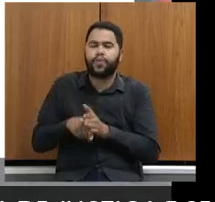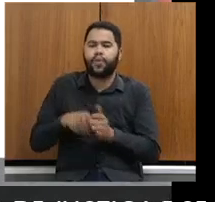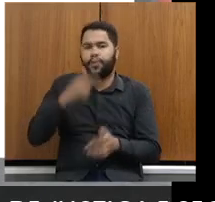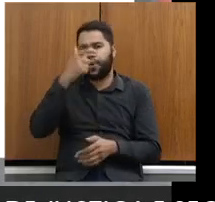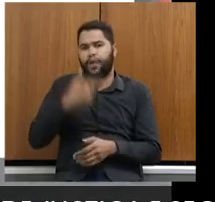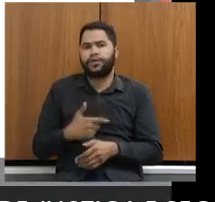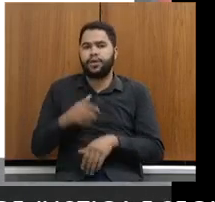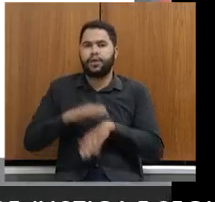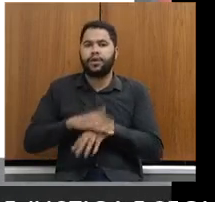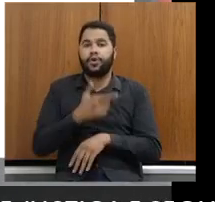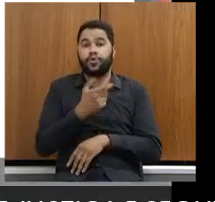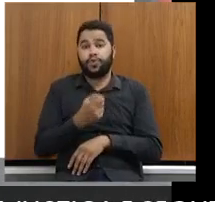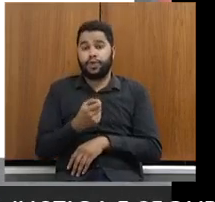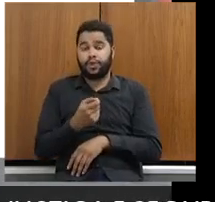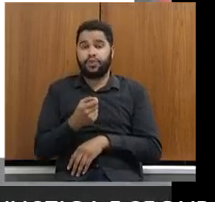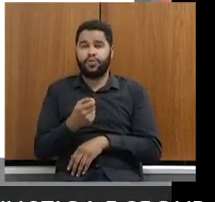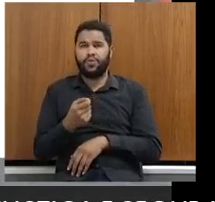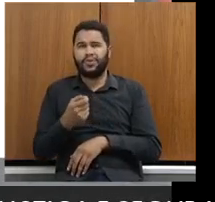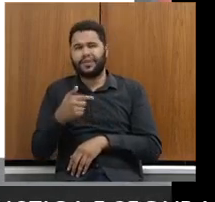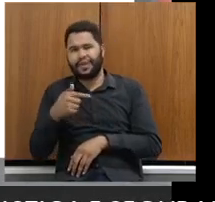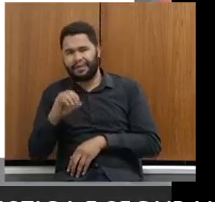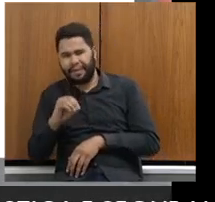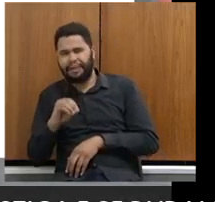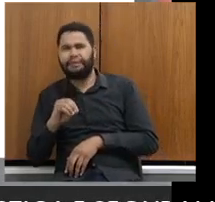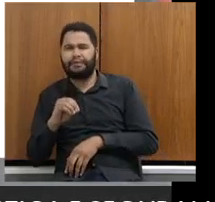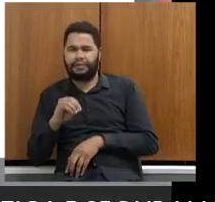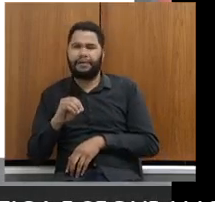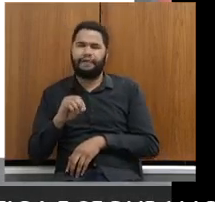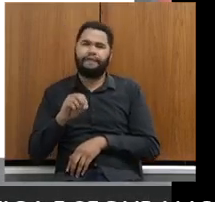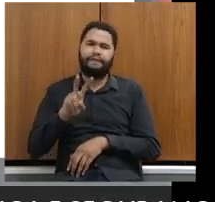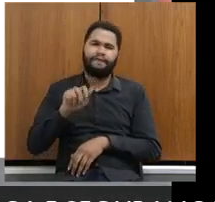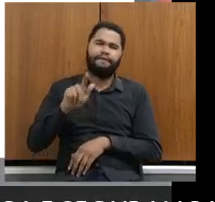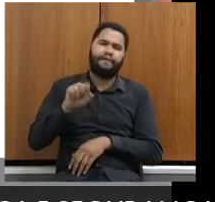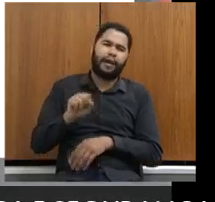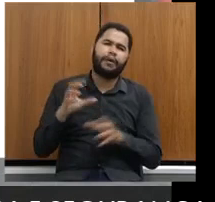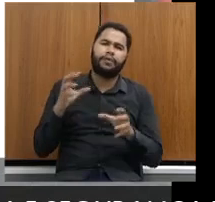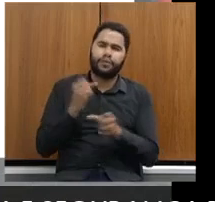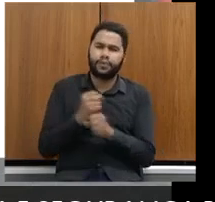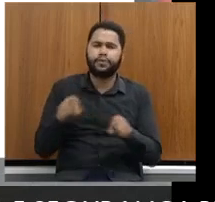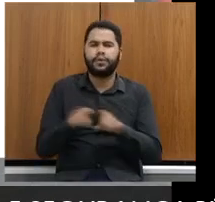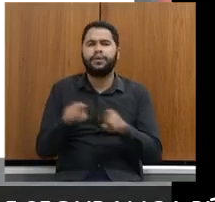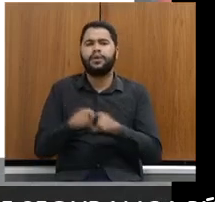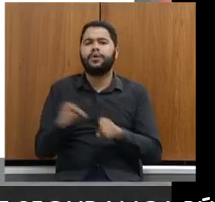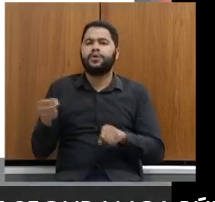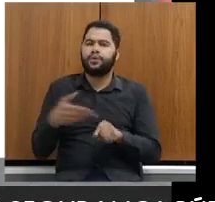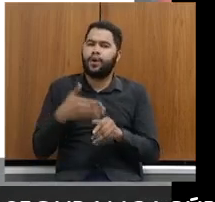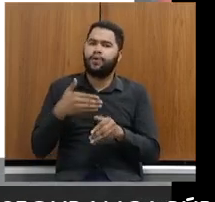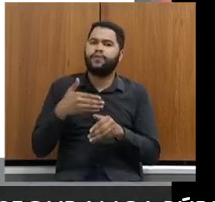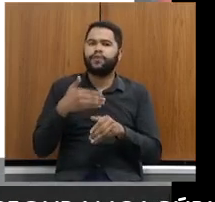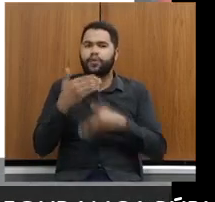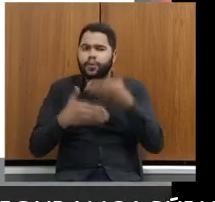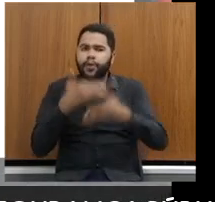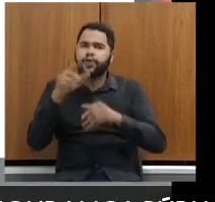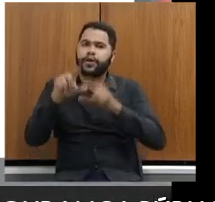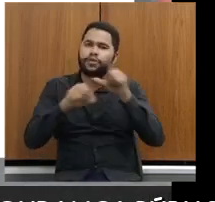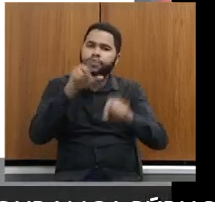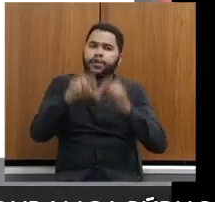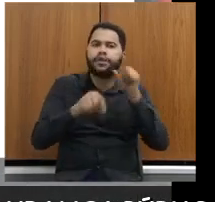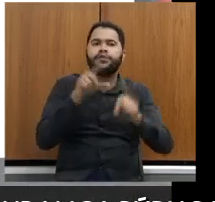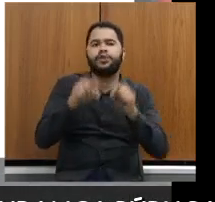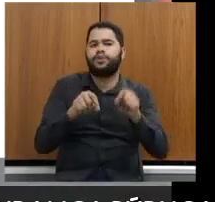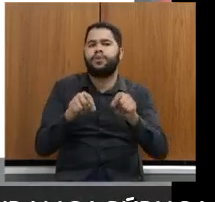socioeducativo para 270 vagas Enfim então no total né a gente tenta minha novos processos seletivos né